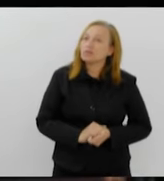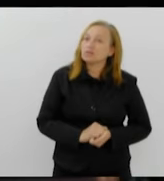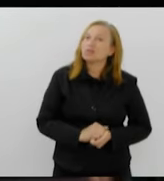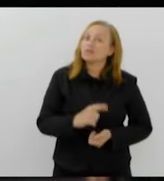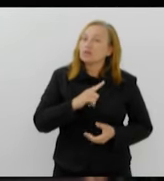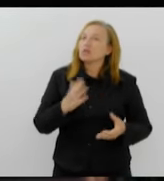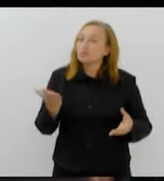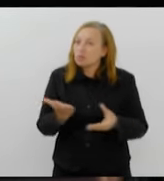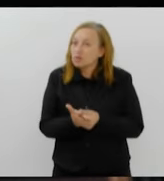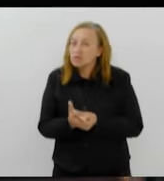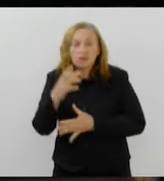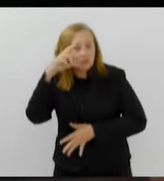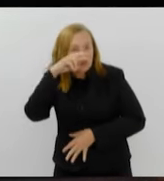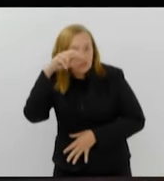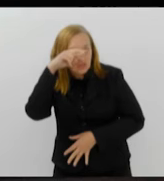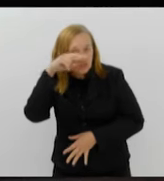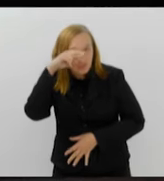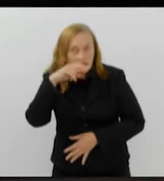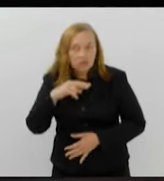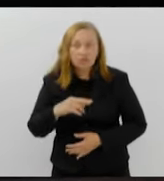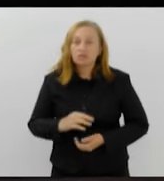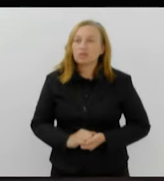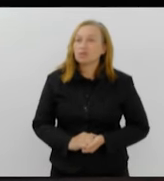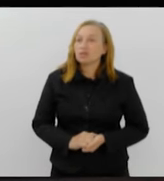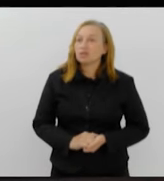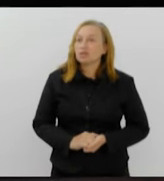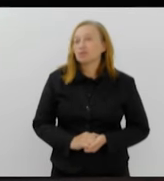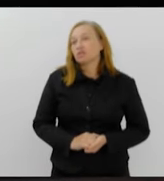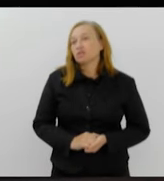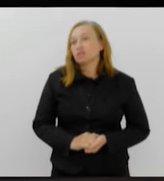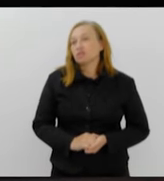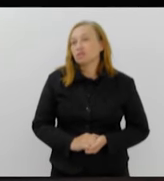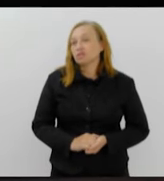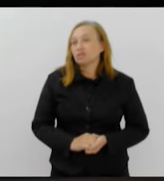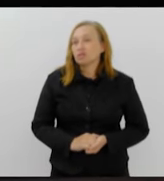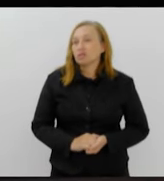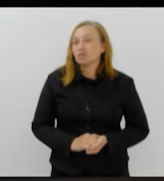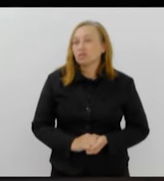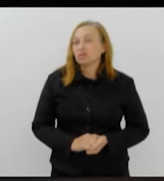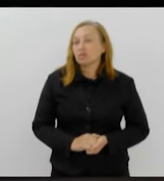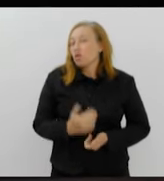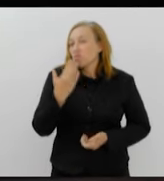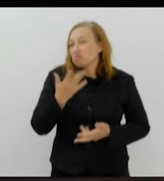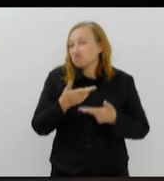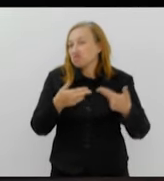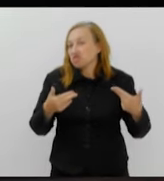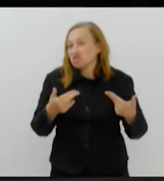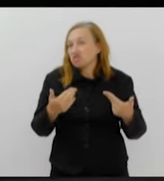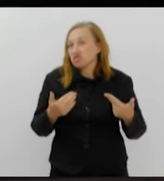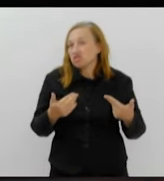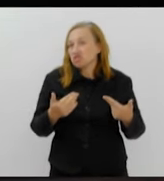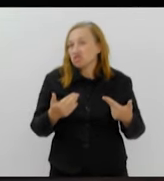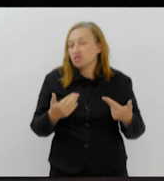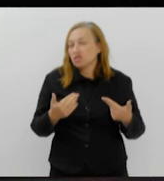um processo investigativo nós não estamos entre aqueles e aquelas que faz qualquer tipo de eh